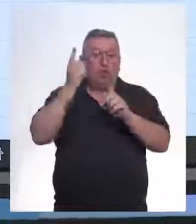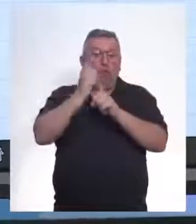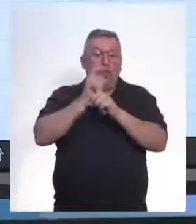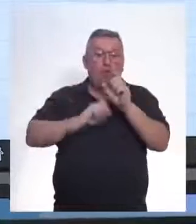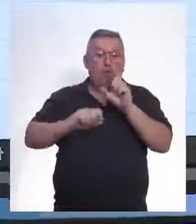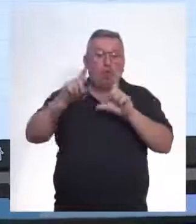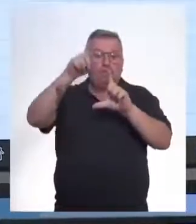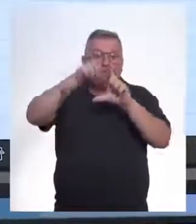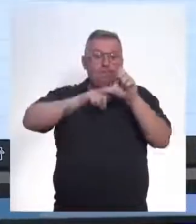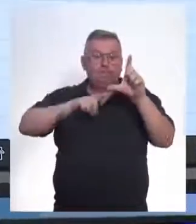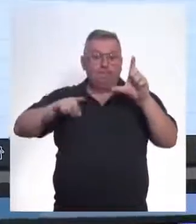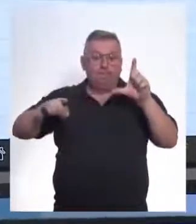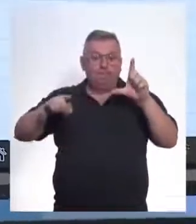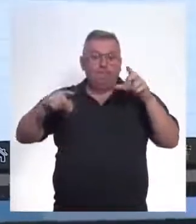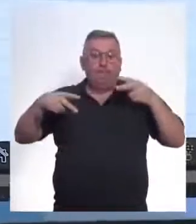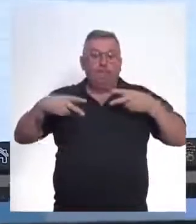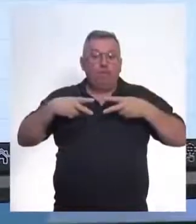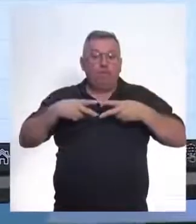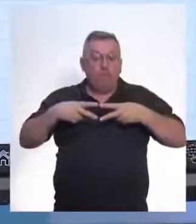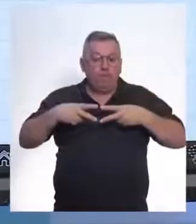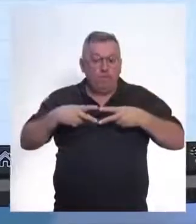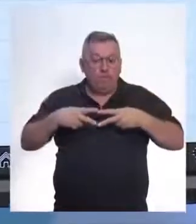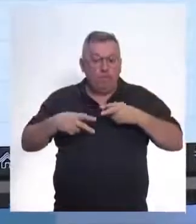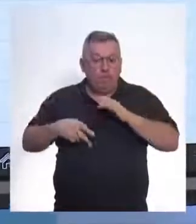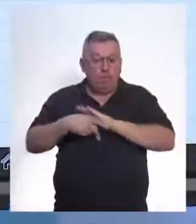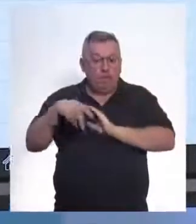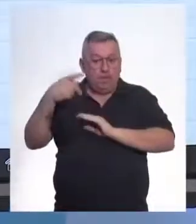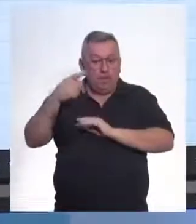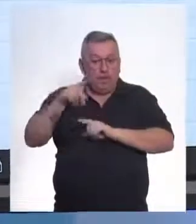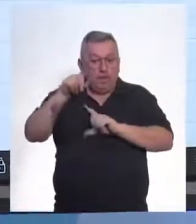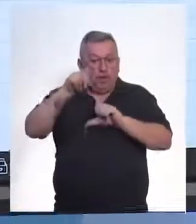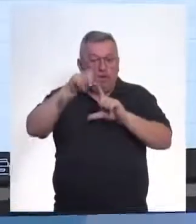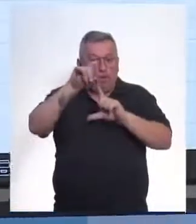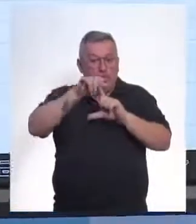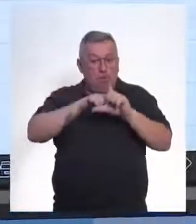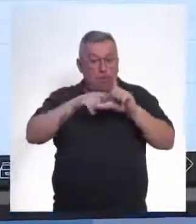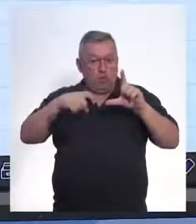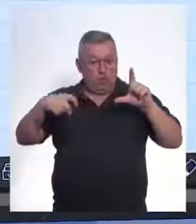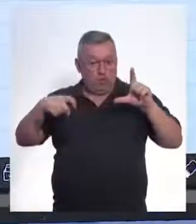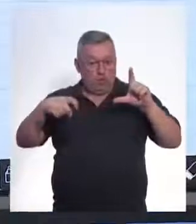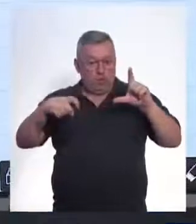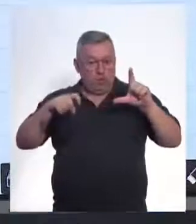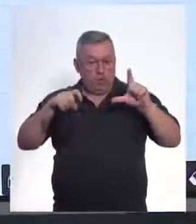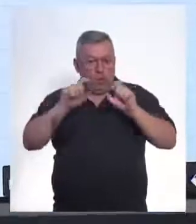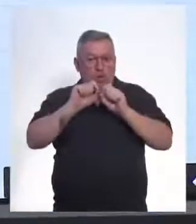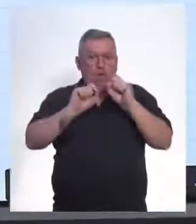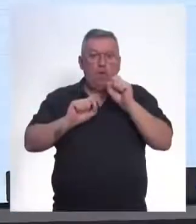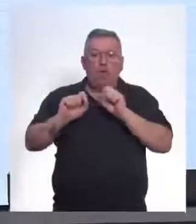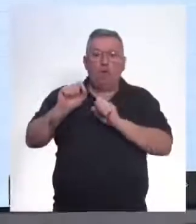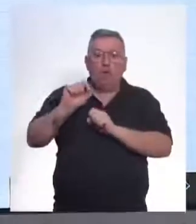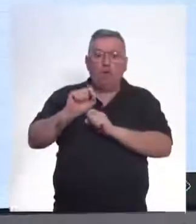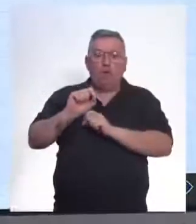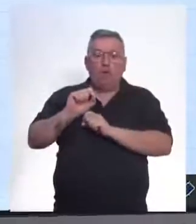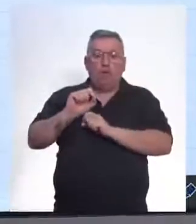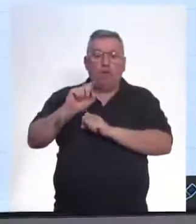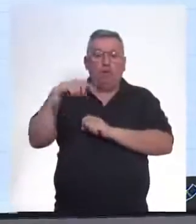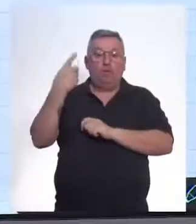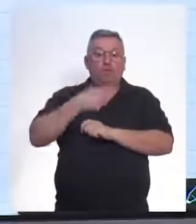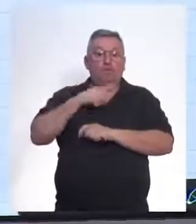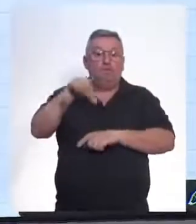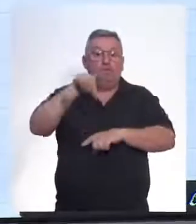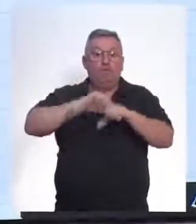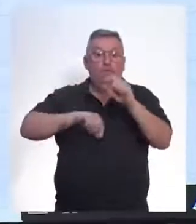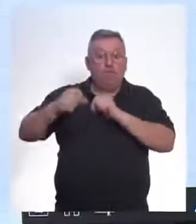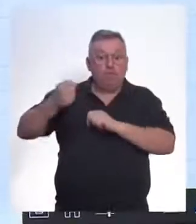gráfico ou a representação dos pares ordenados dele no plano cartesiano. O que a gente acaba fazendo? A gente escolhe